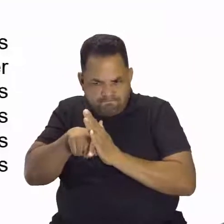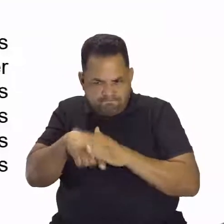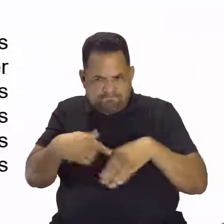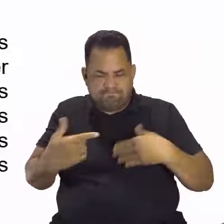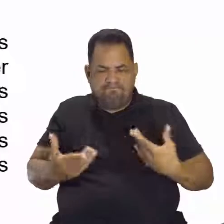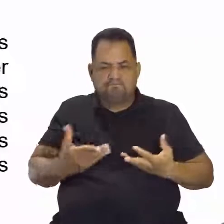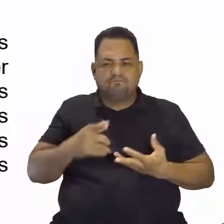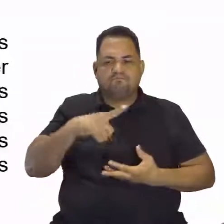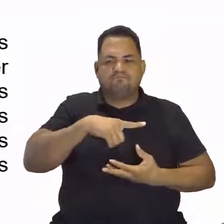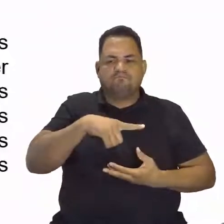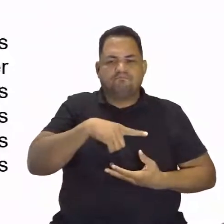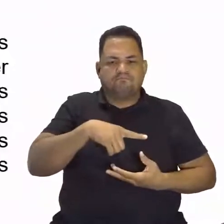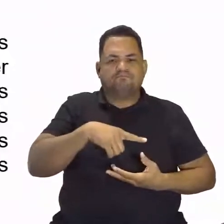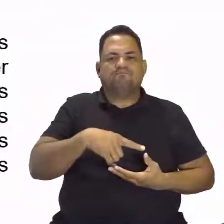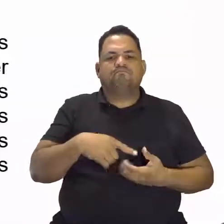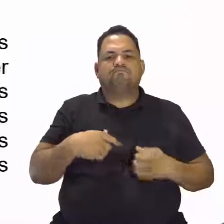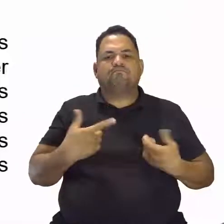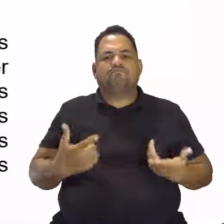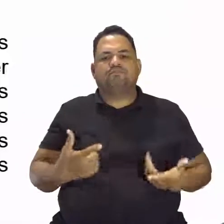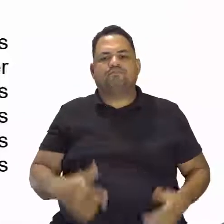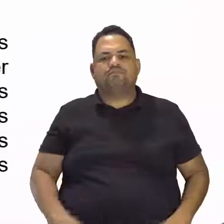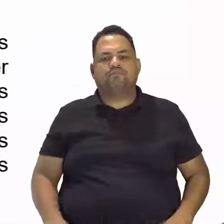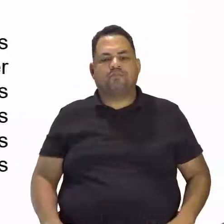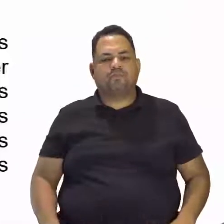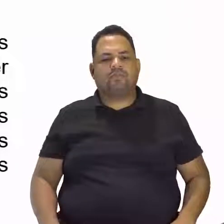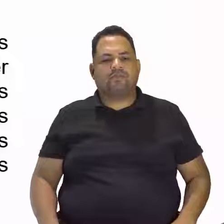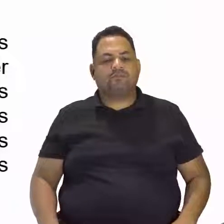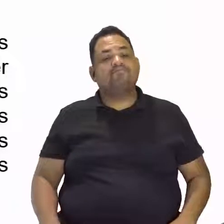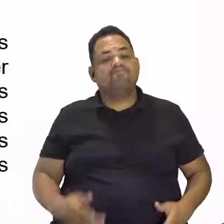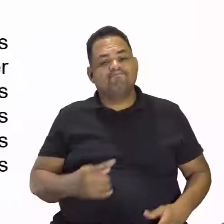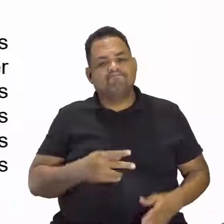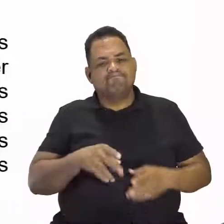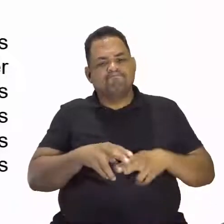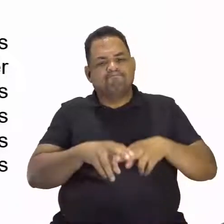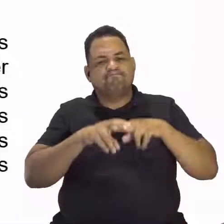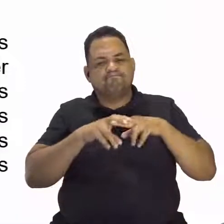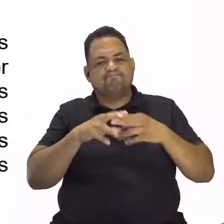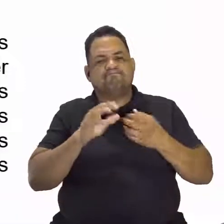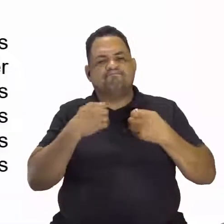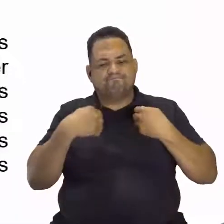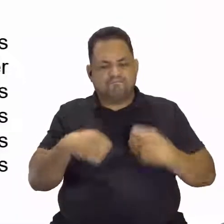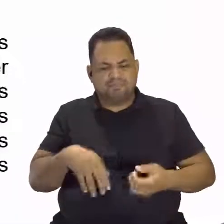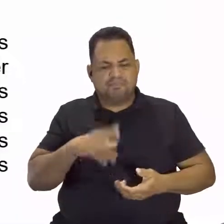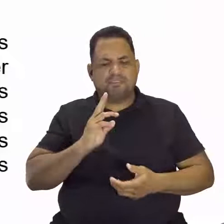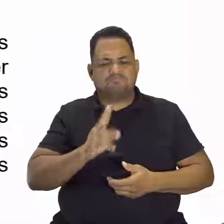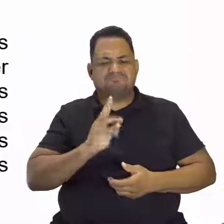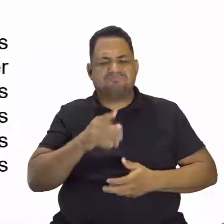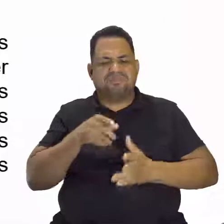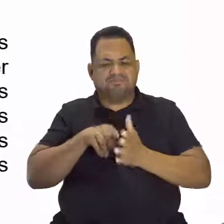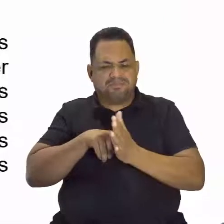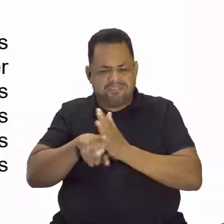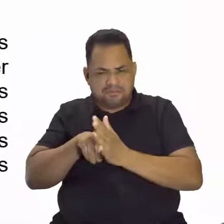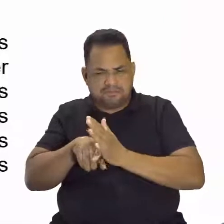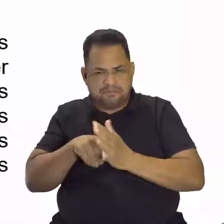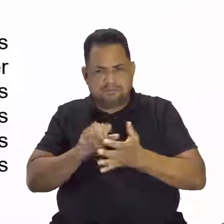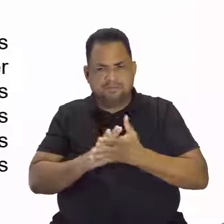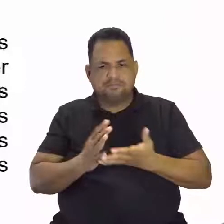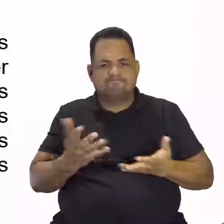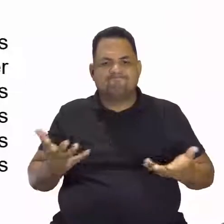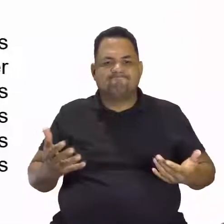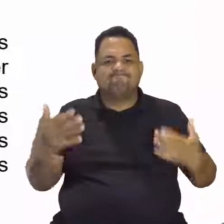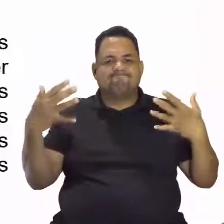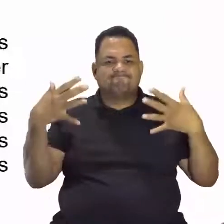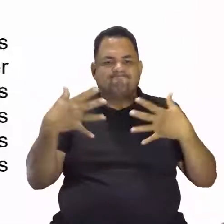muita pesquisa, né? Por isso que a gente pesquisa o tempo inteiro sobre essa região, que é tão complexa que é a